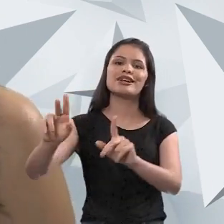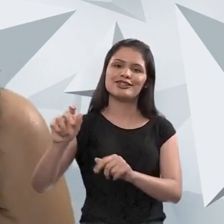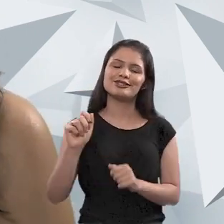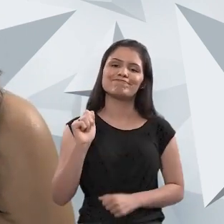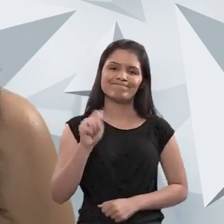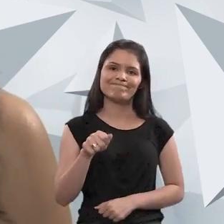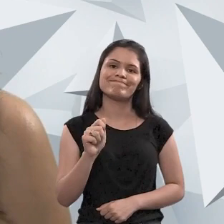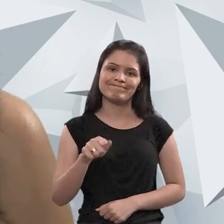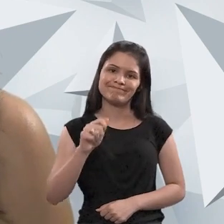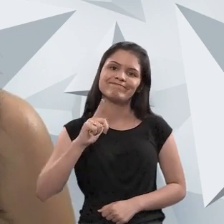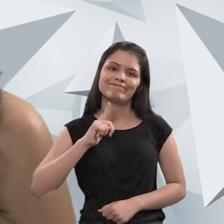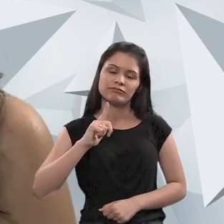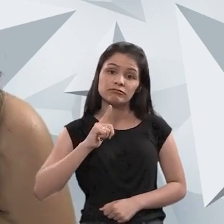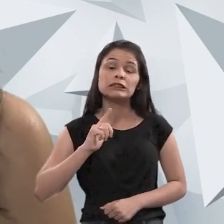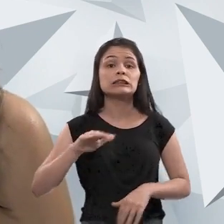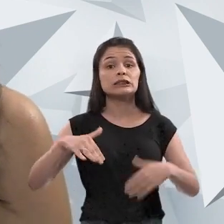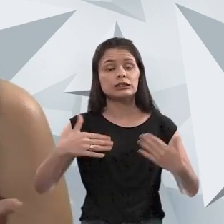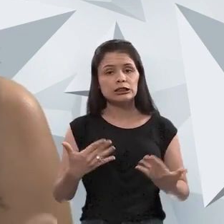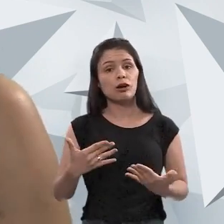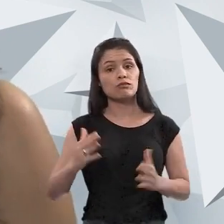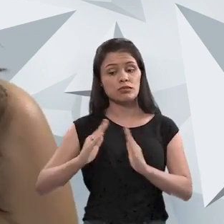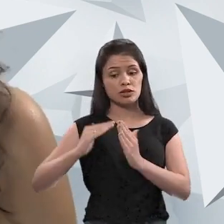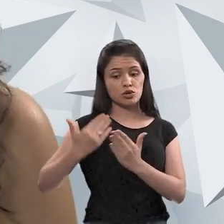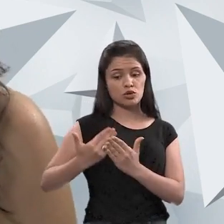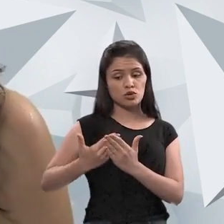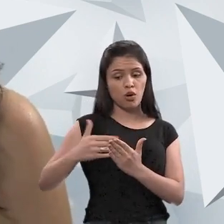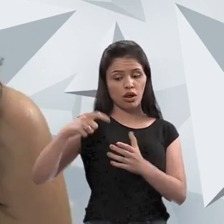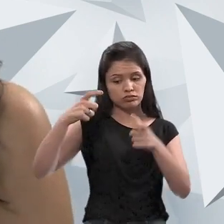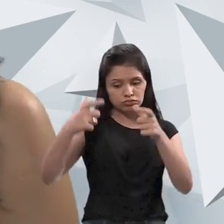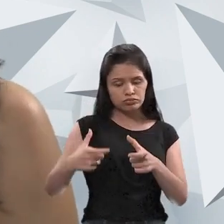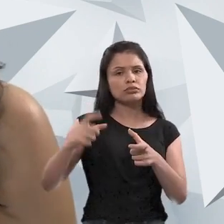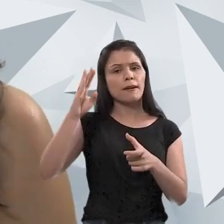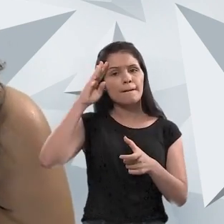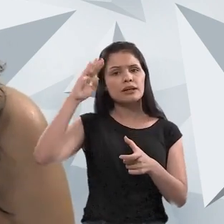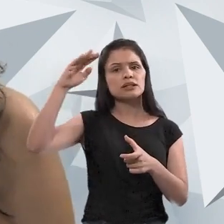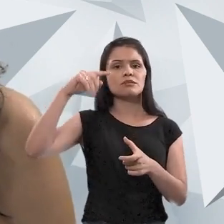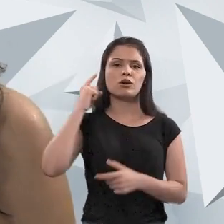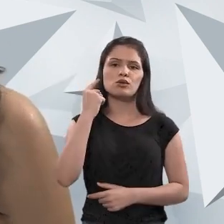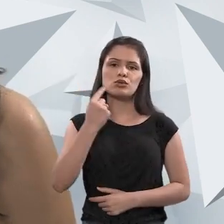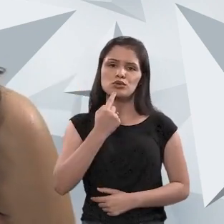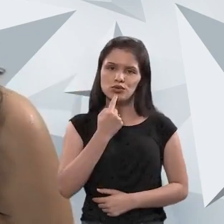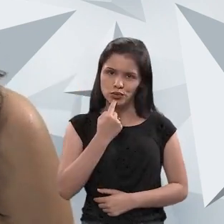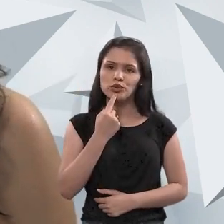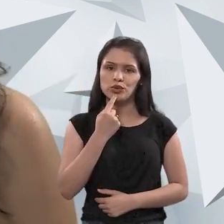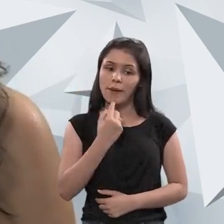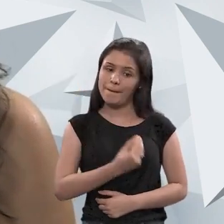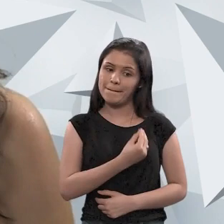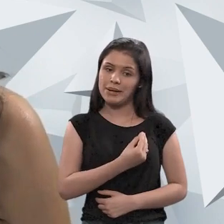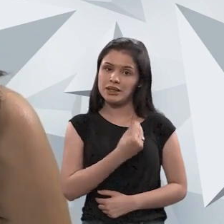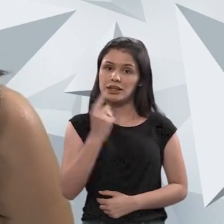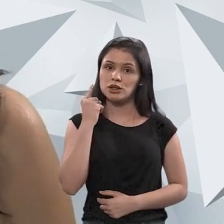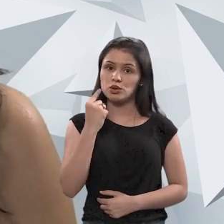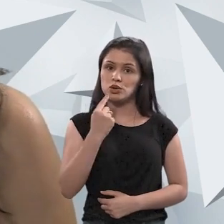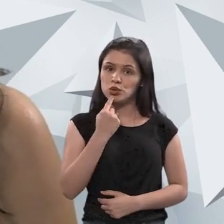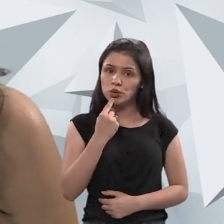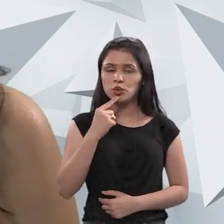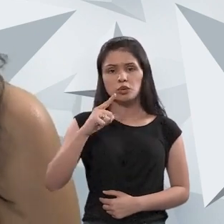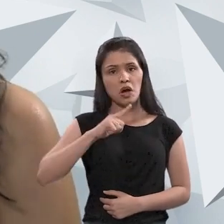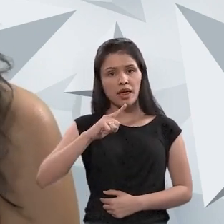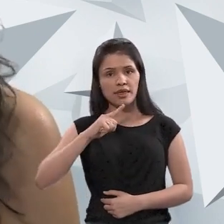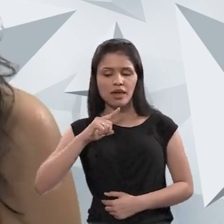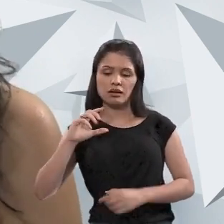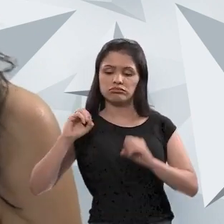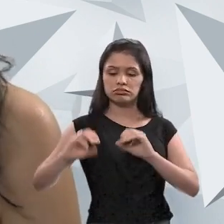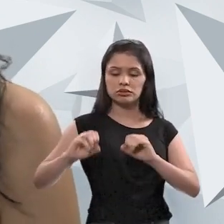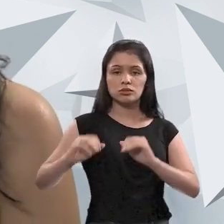o principal deles, né, onde a gente vê mais essa presença do sujeito surdo. Então,